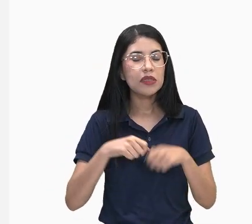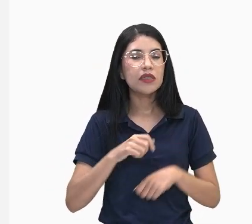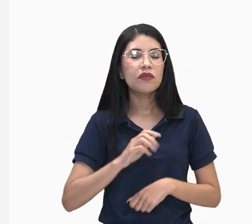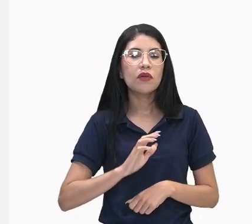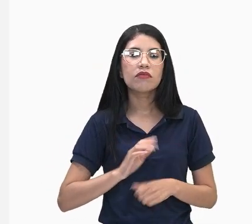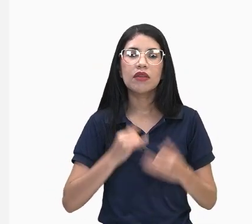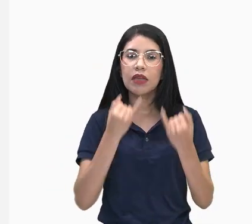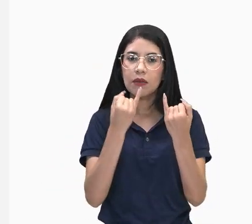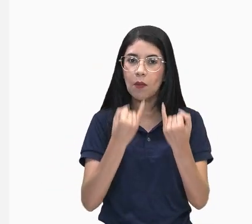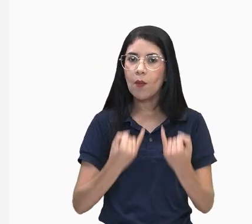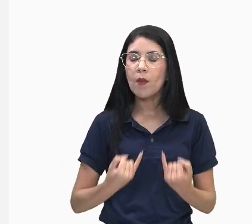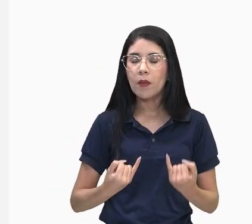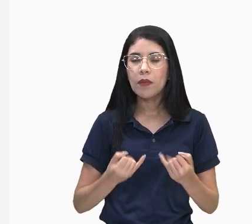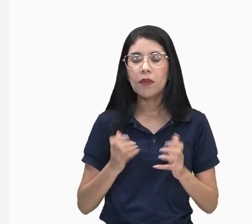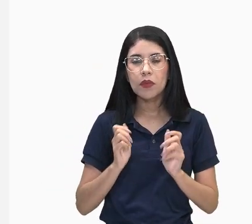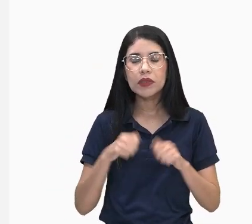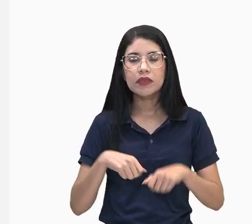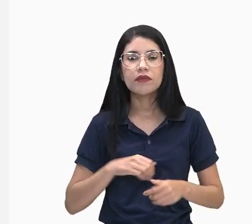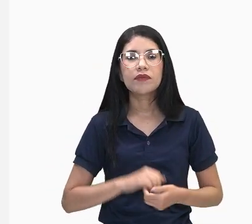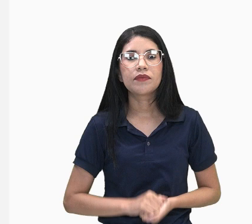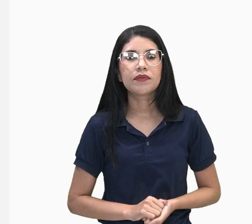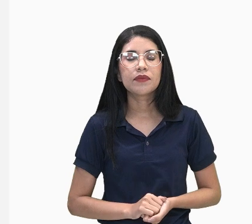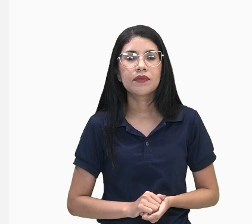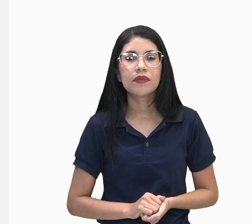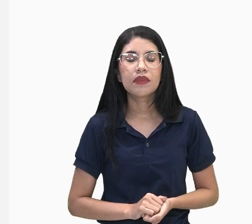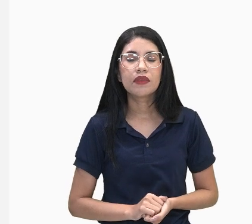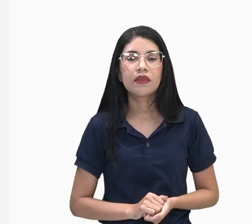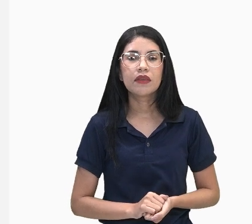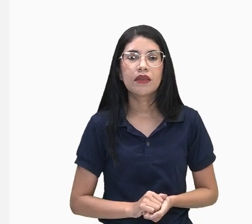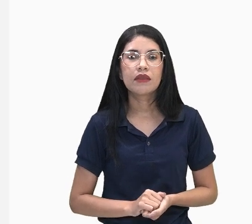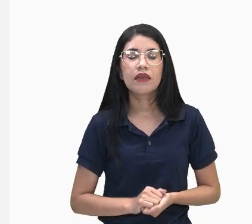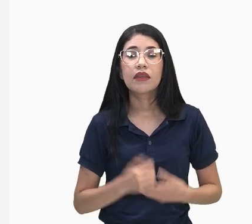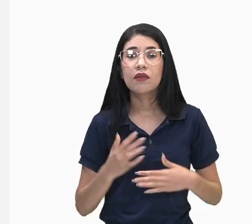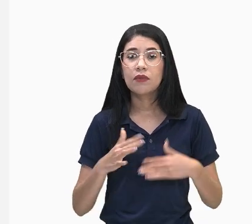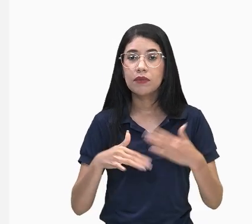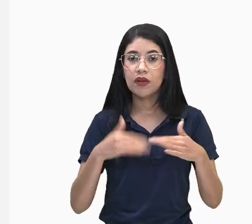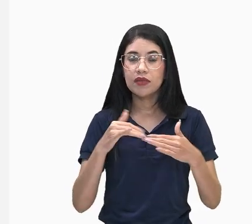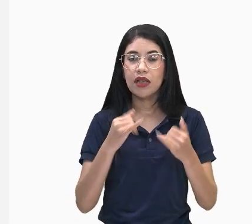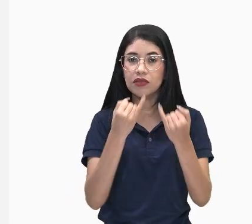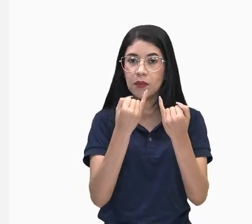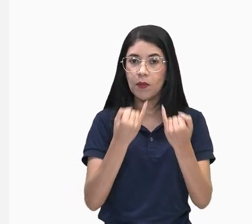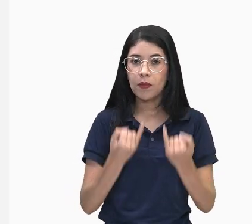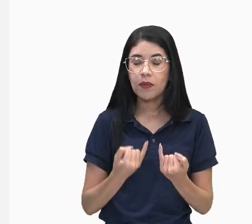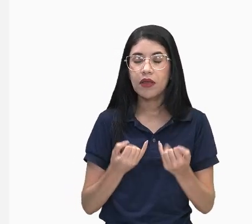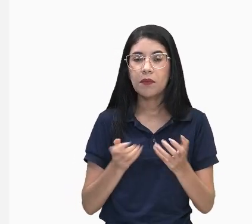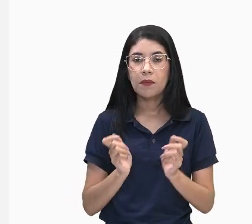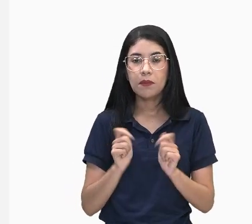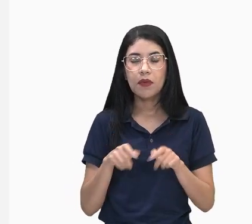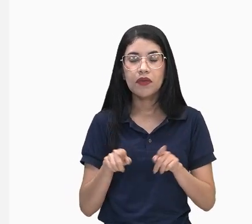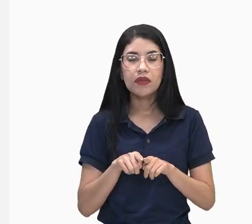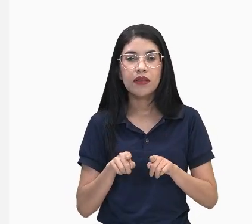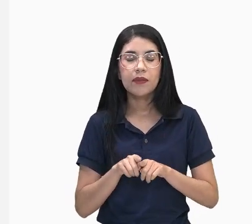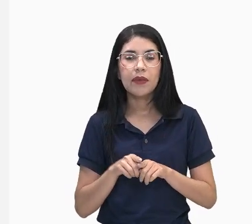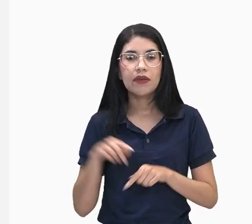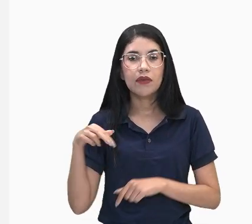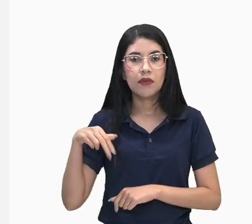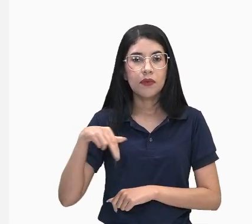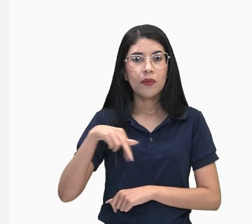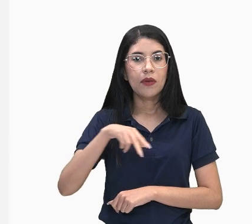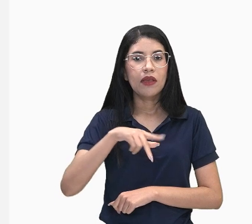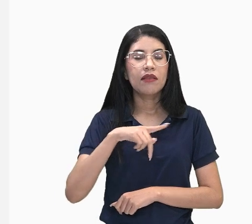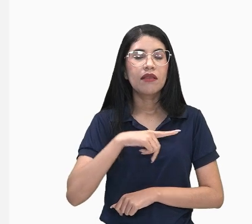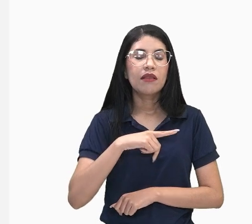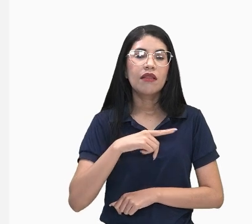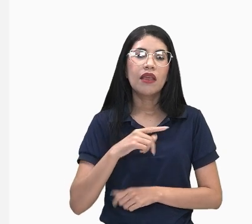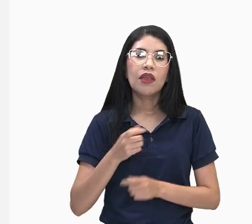gordura. Então, esse processo de queima de gordura proporcionado pela corrida vai trazer